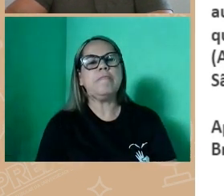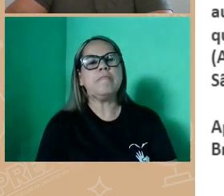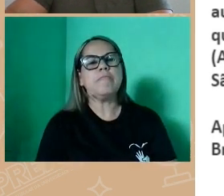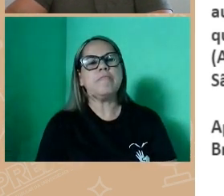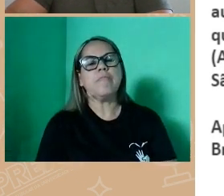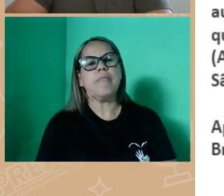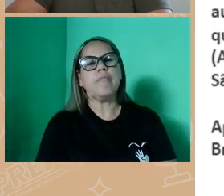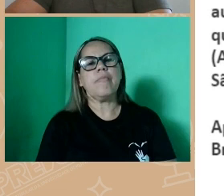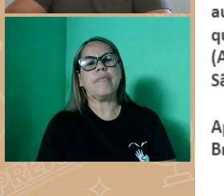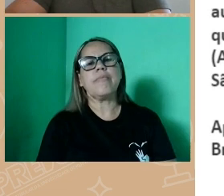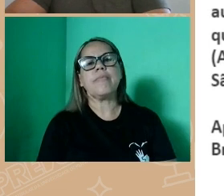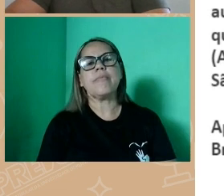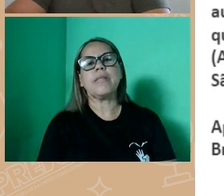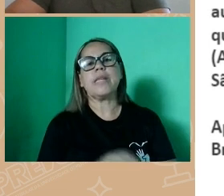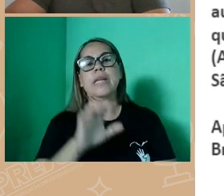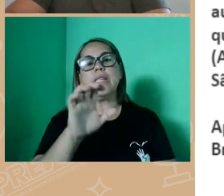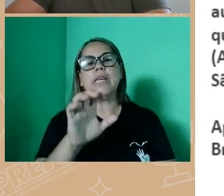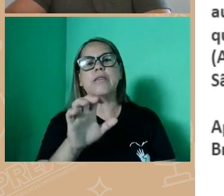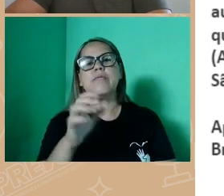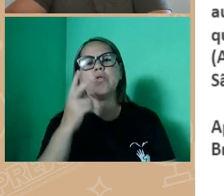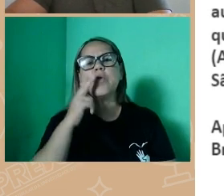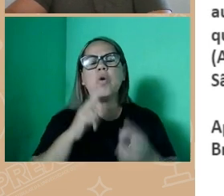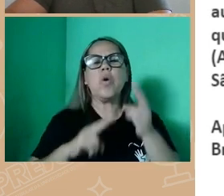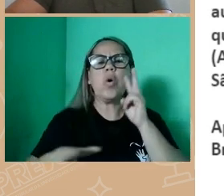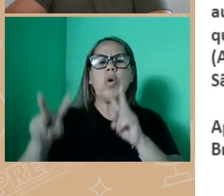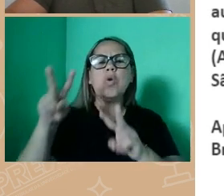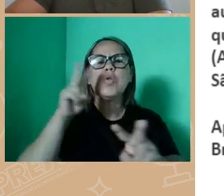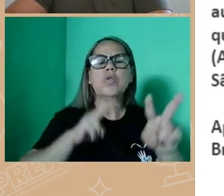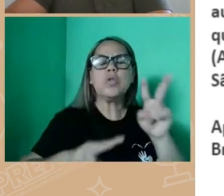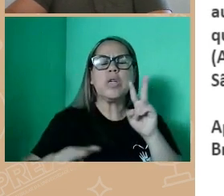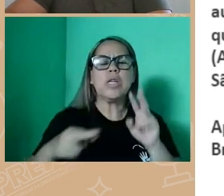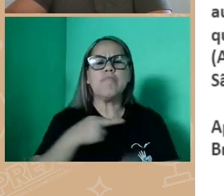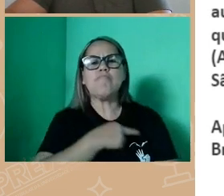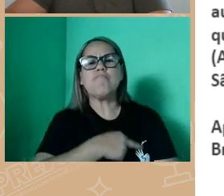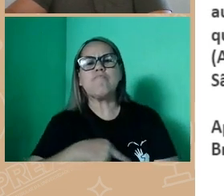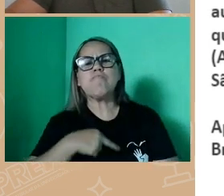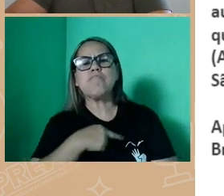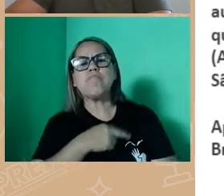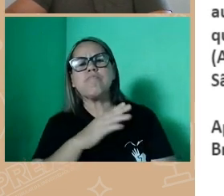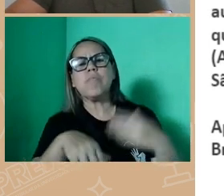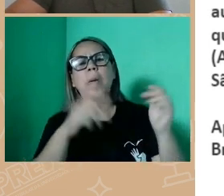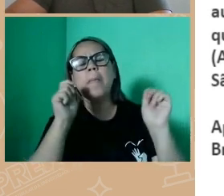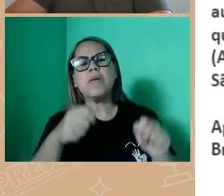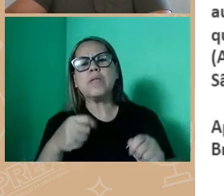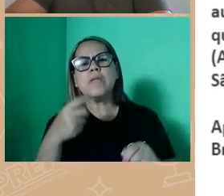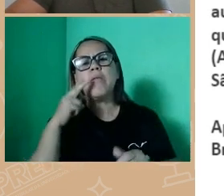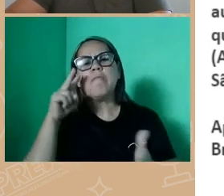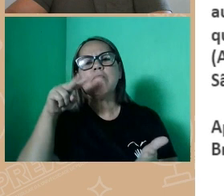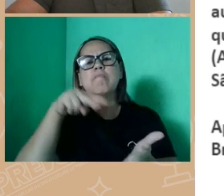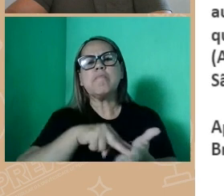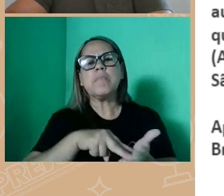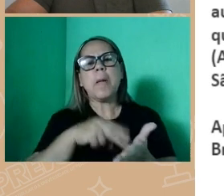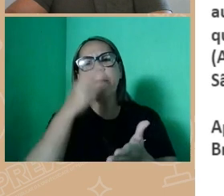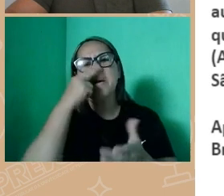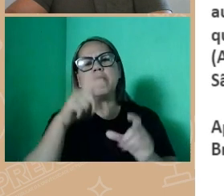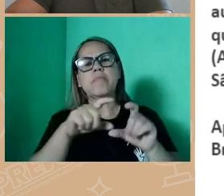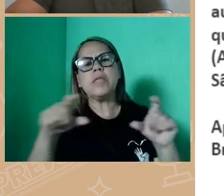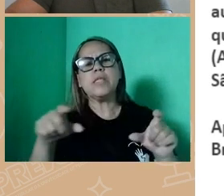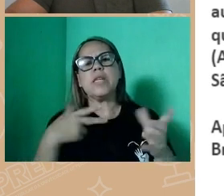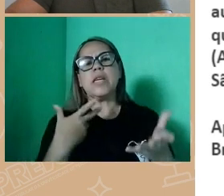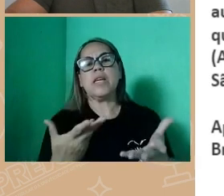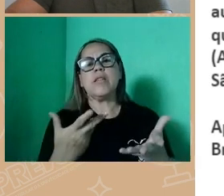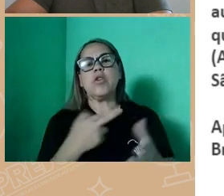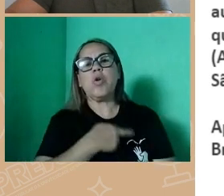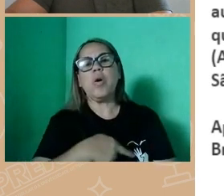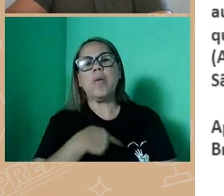na letra E diz o seguinte quando olhamos para a construção do romance é possível afirmar mesmo nesse fragmento que o romance é